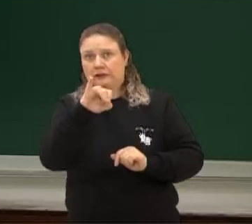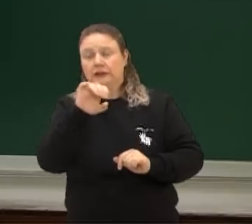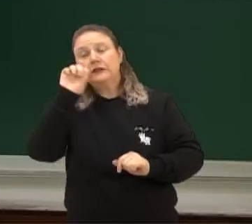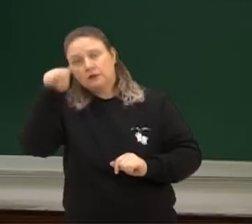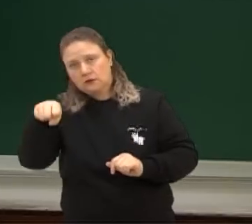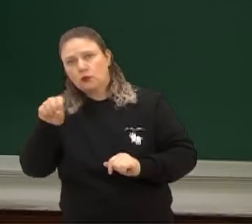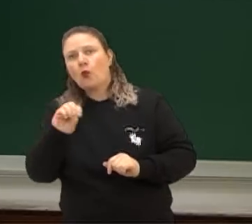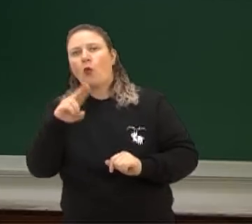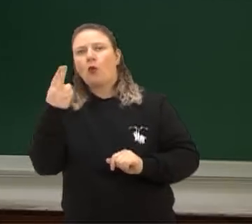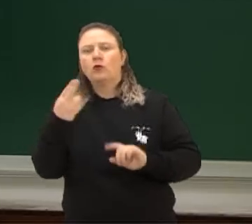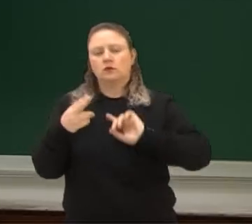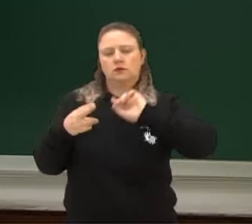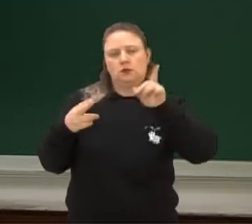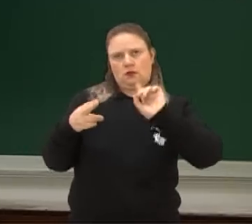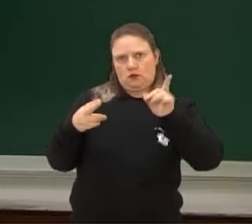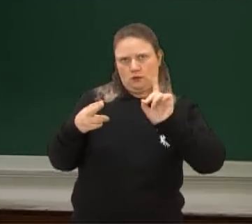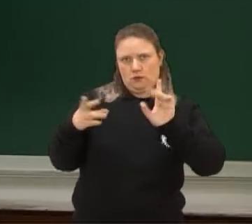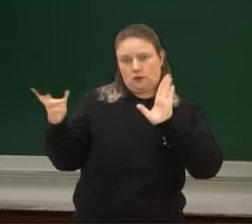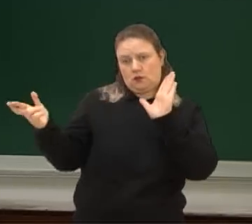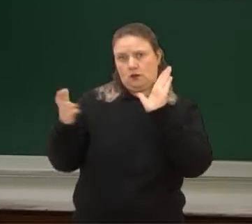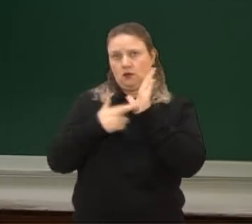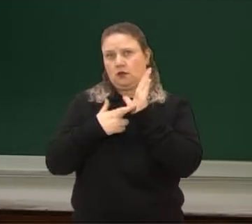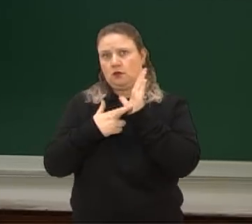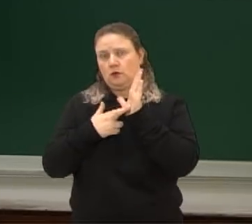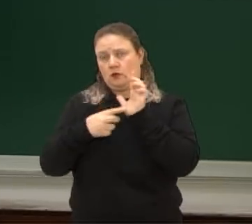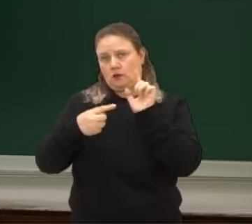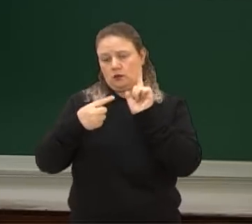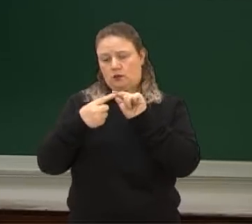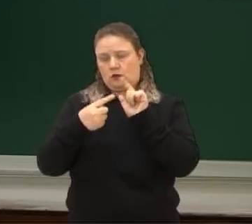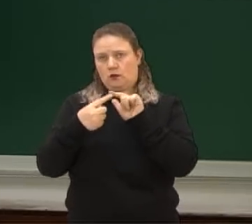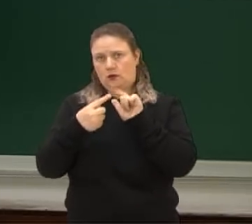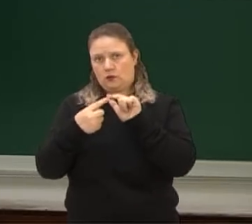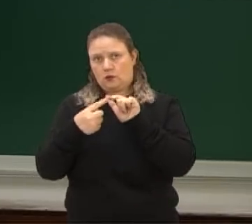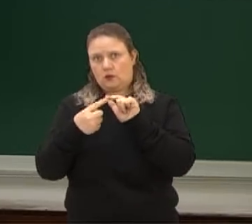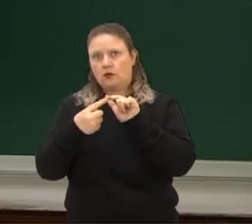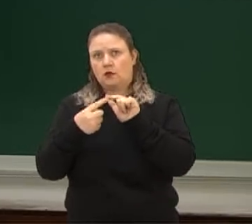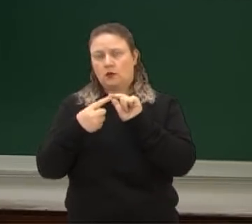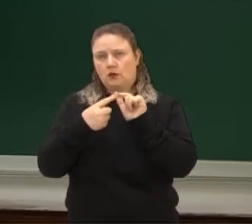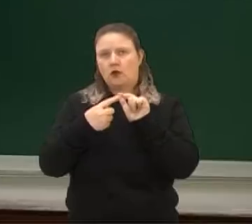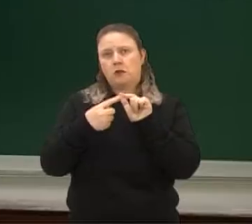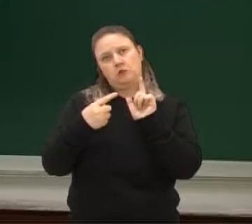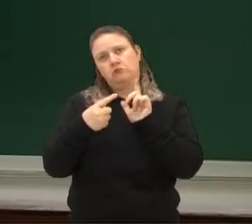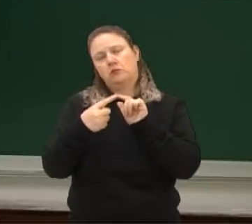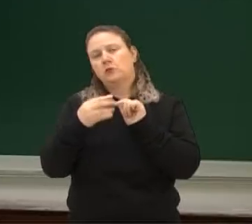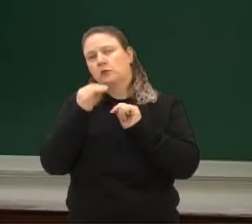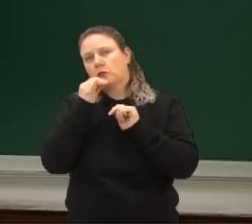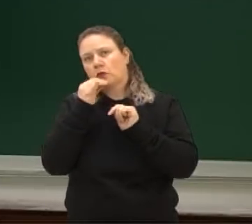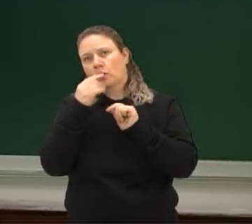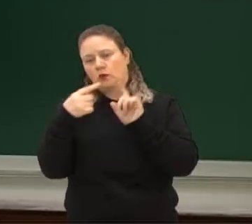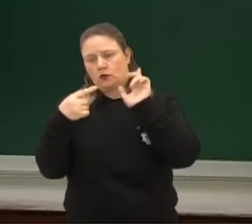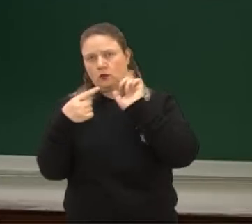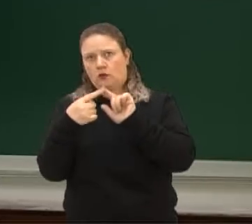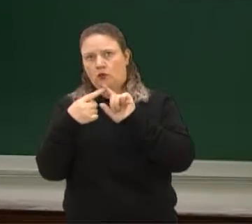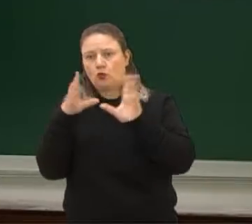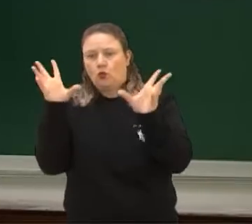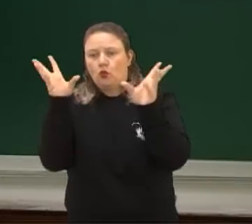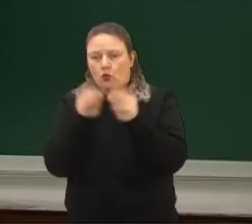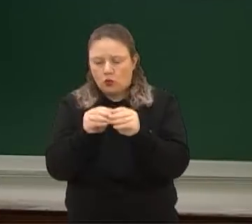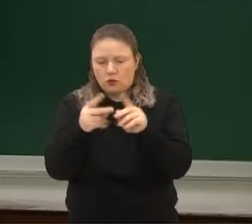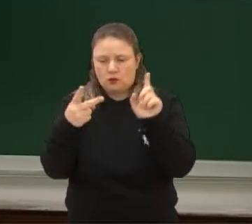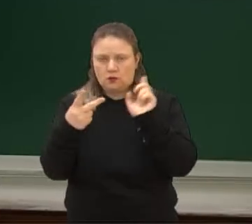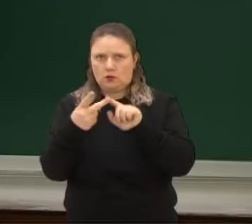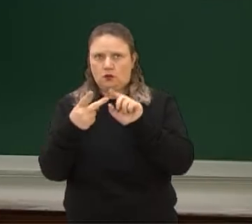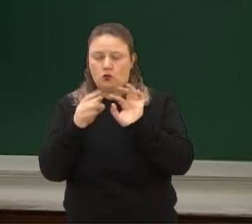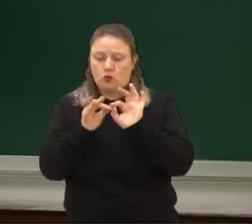não. Você vai responder aí, colocando primeiro, ou tanto faz a ordem, né? Mas eu quero que você responda de forma curta e de